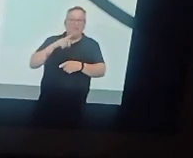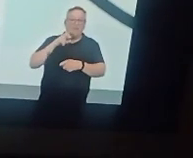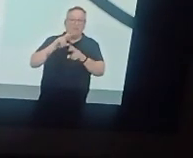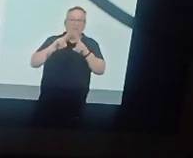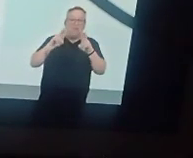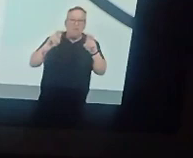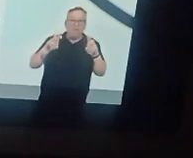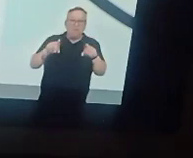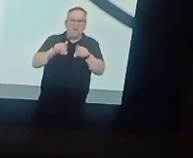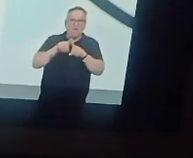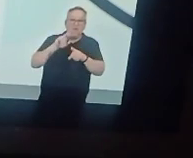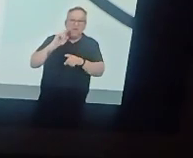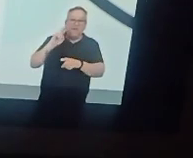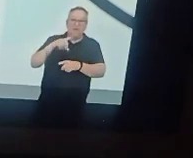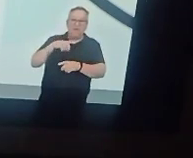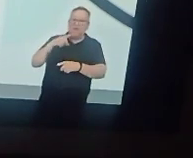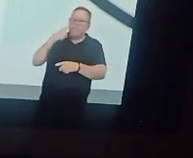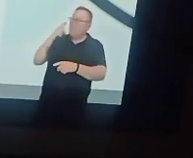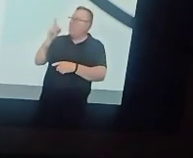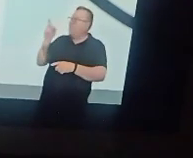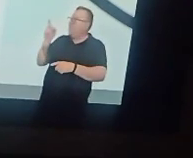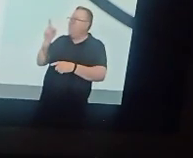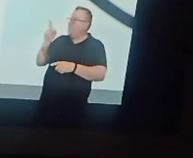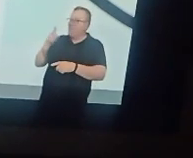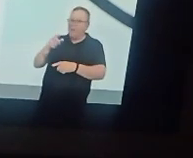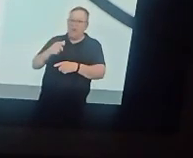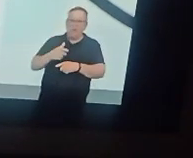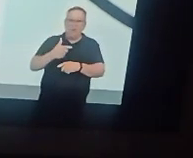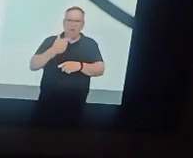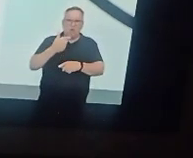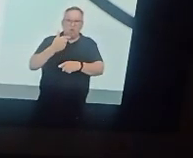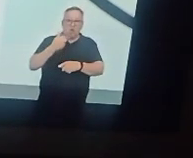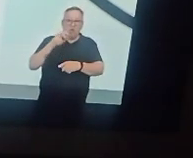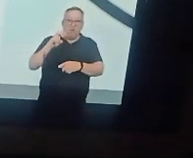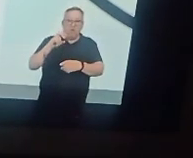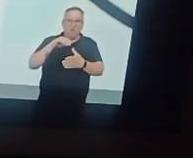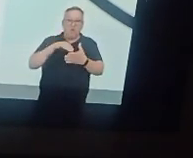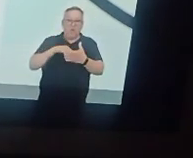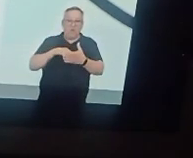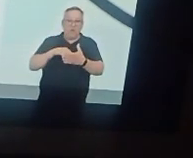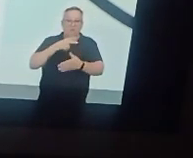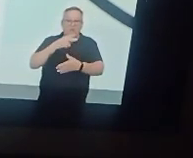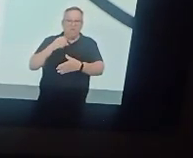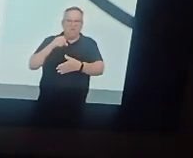de homologação, vocês podem ver que está de 12/5/21 até